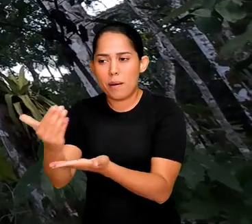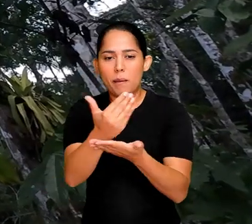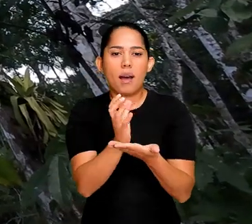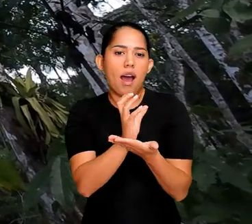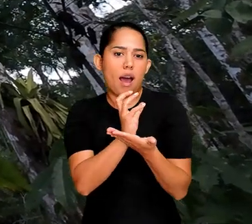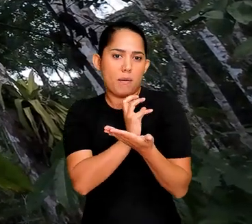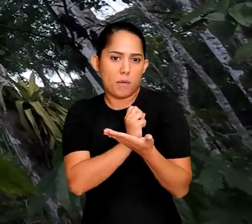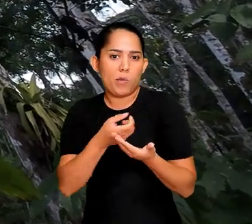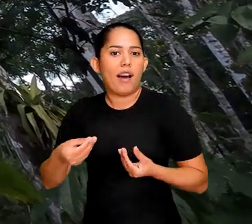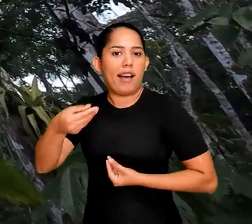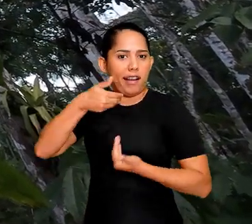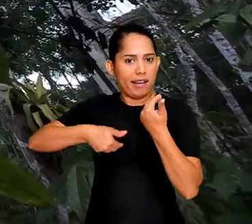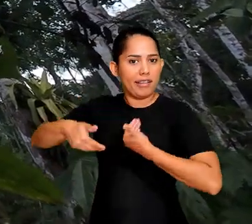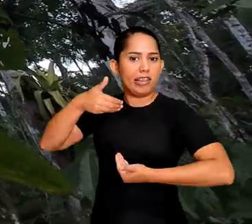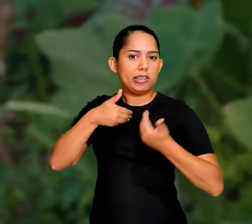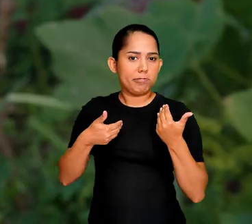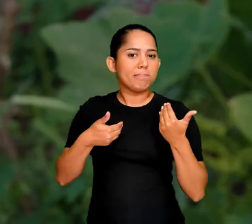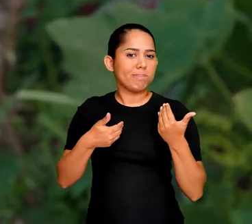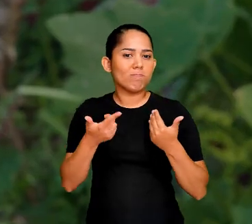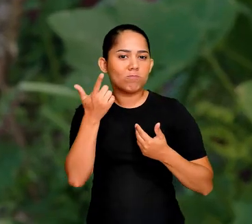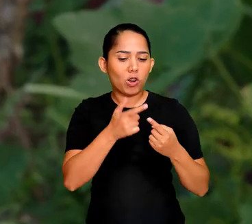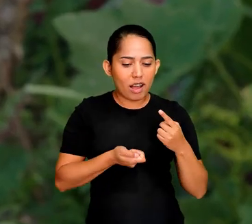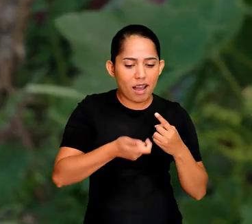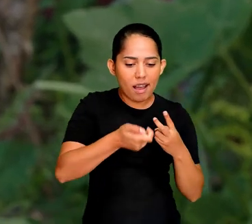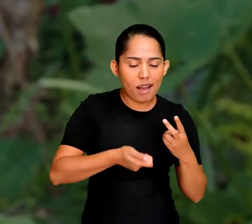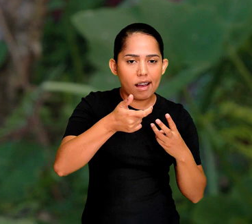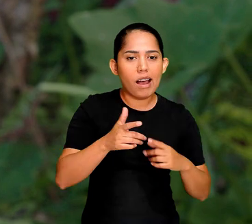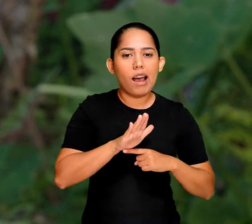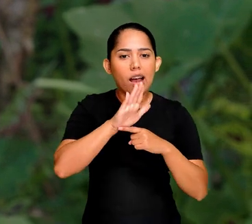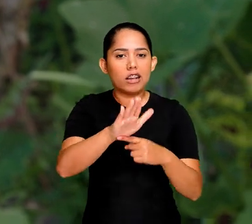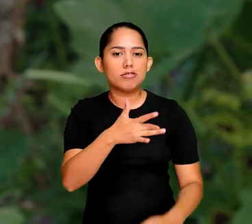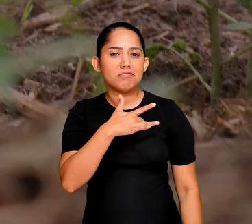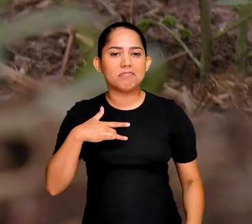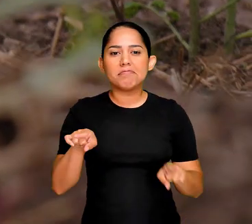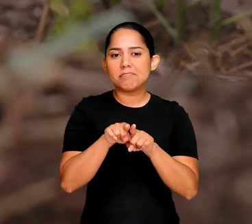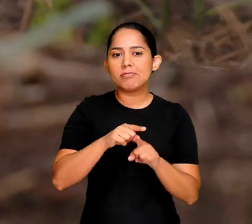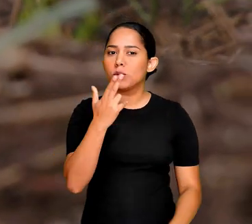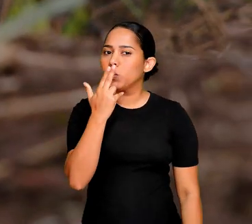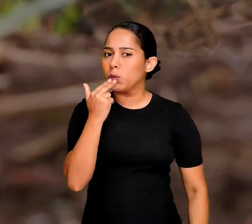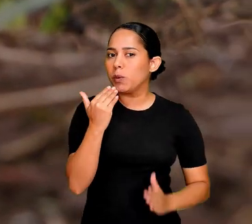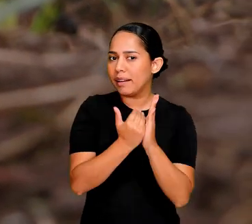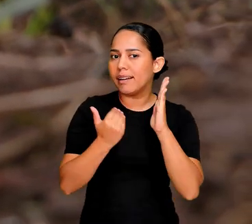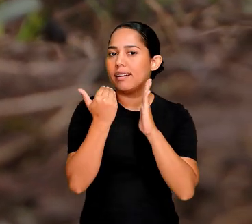isso vai trazer mais benefício para a saúde, tendo mais nutrientes.